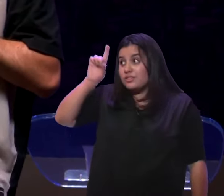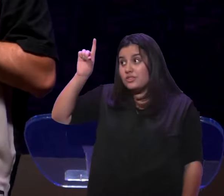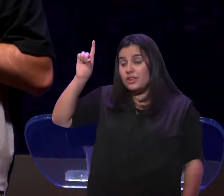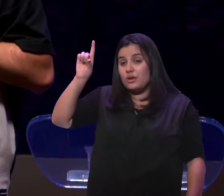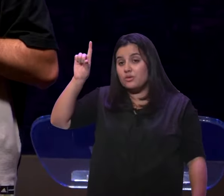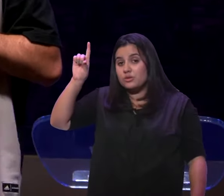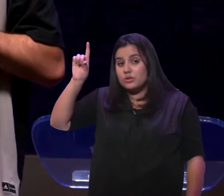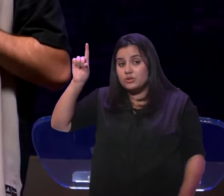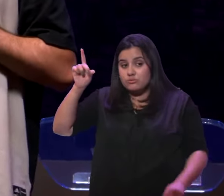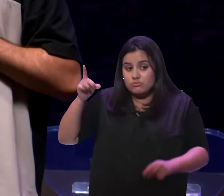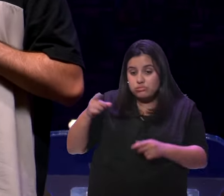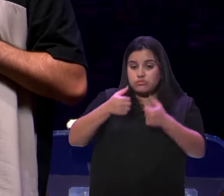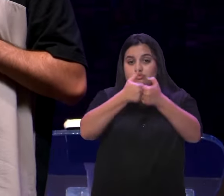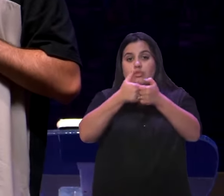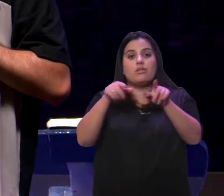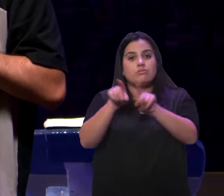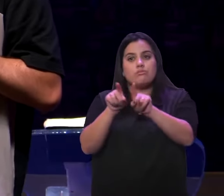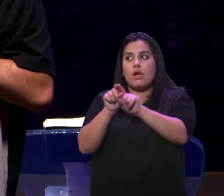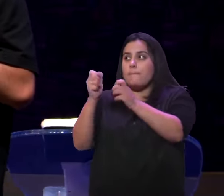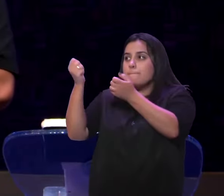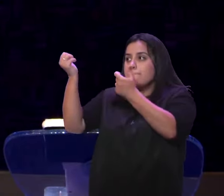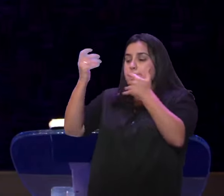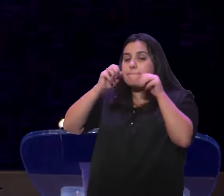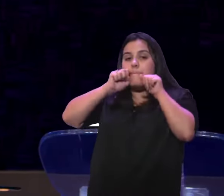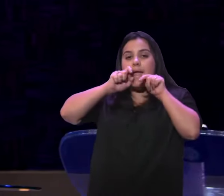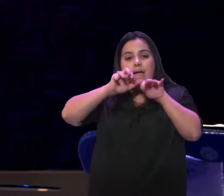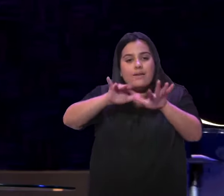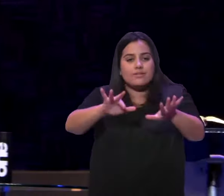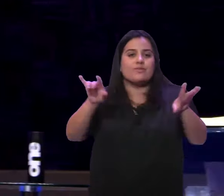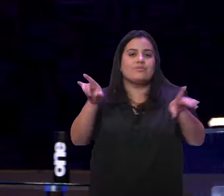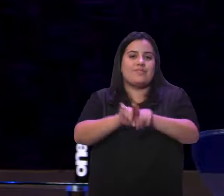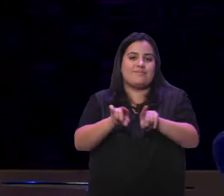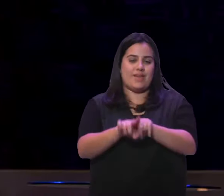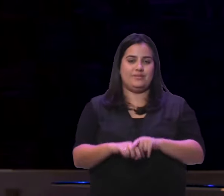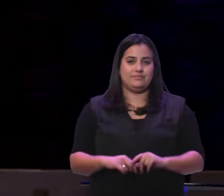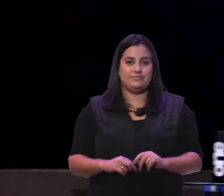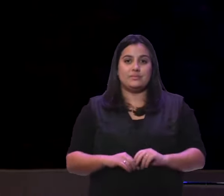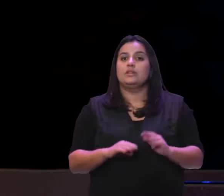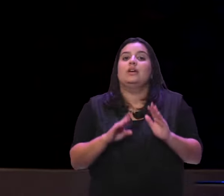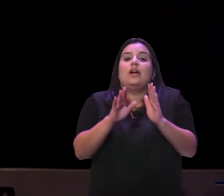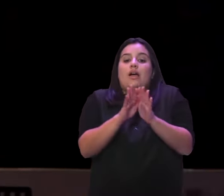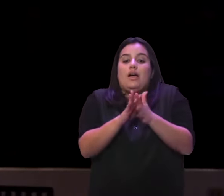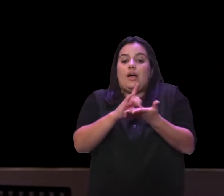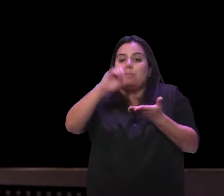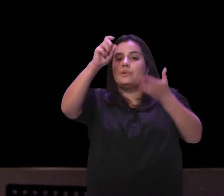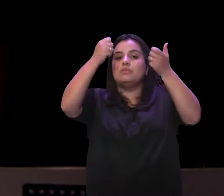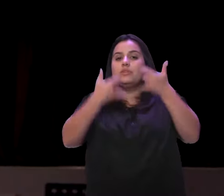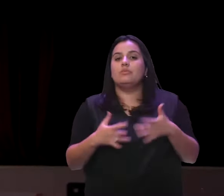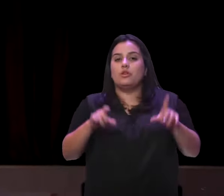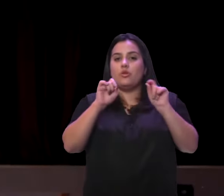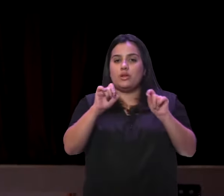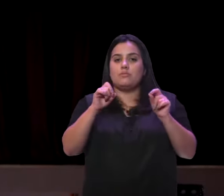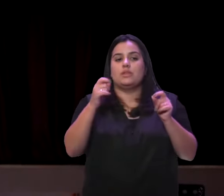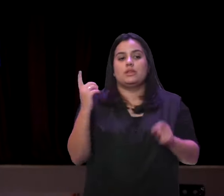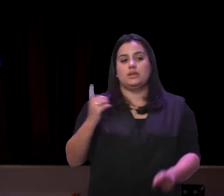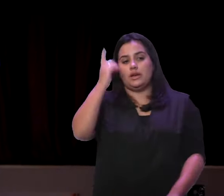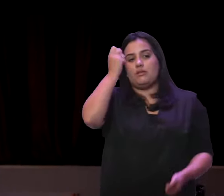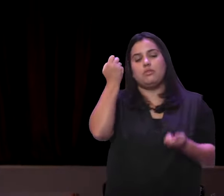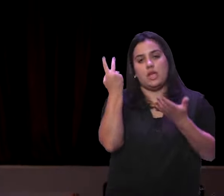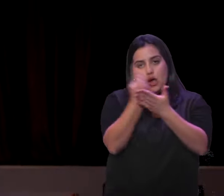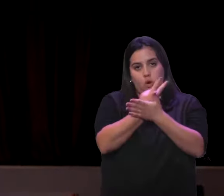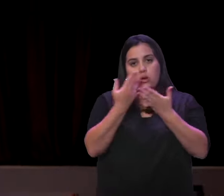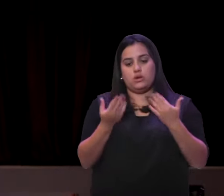Deus chega. A Bíblia diz que depois do erro de Davi, a arca ficou na casa de Obed-edom, e que